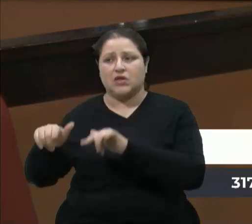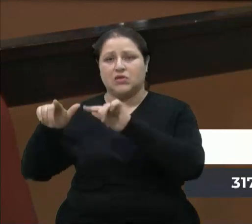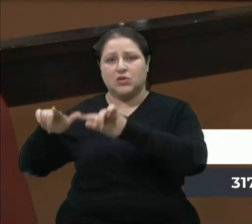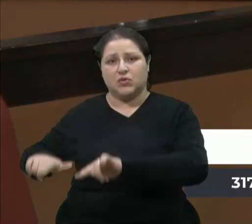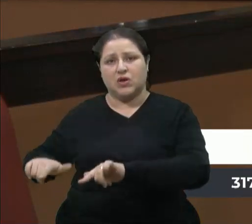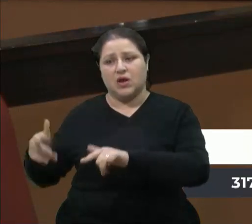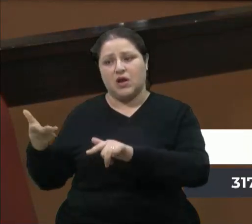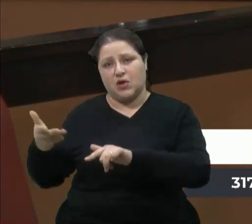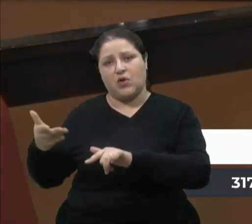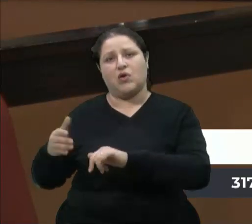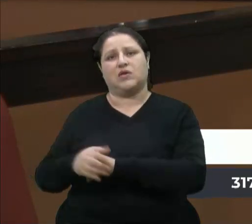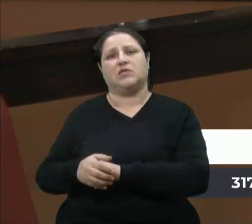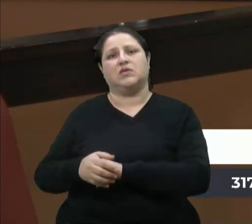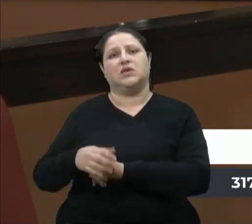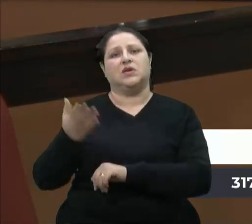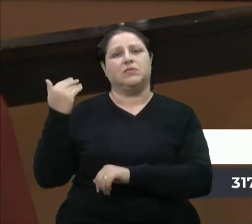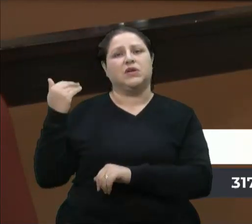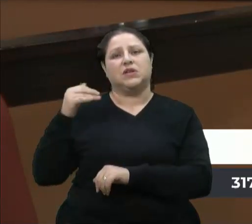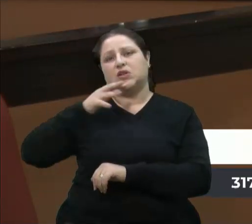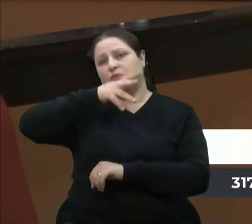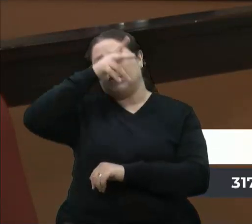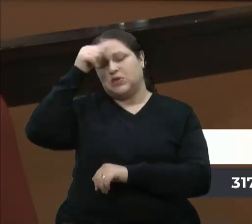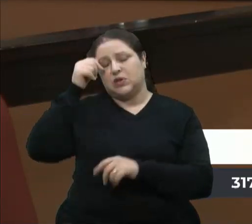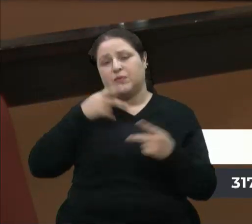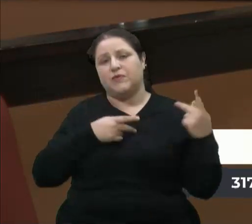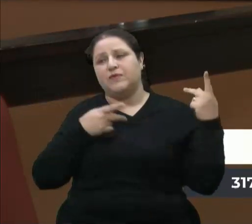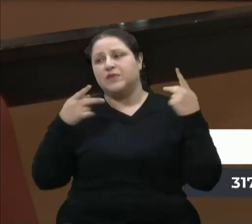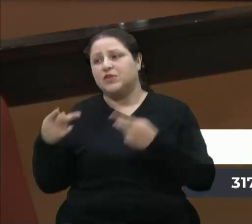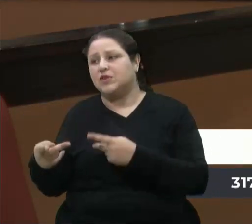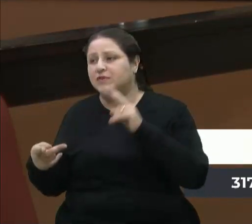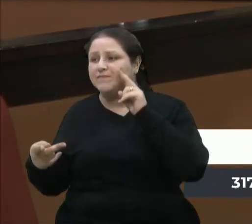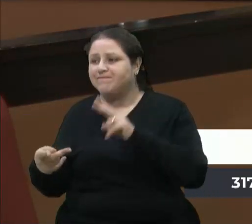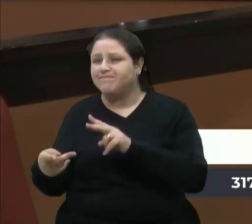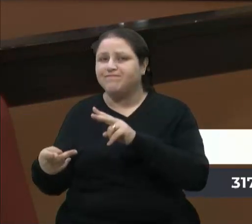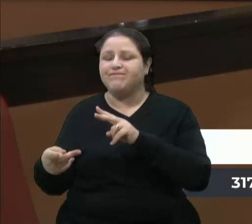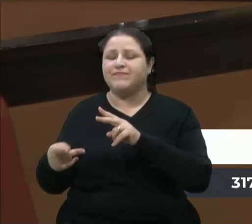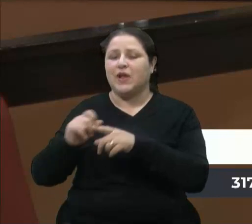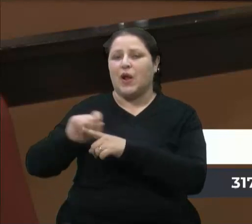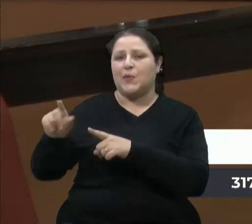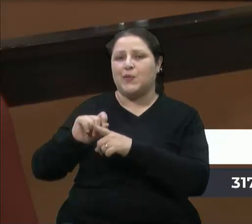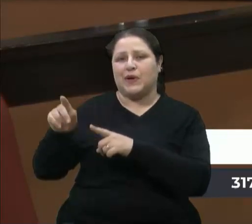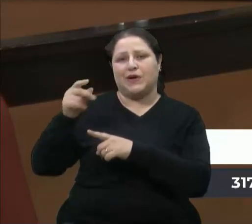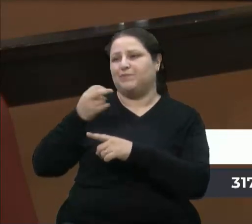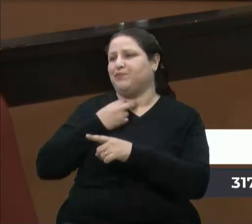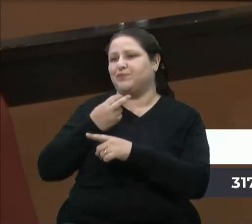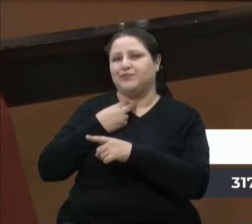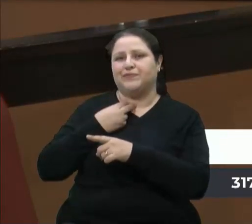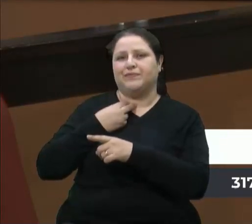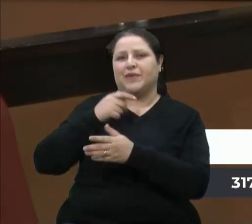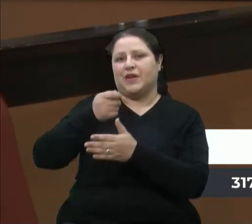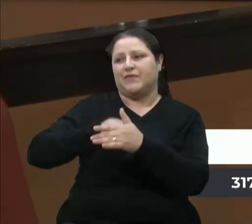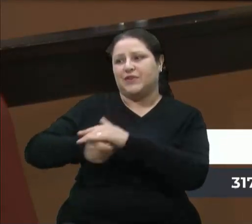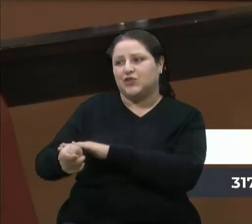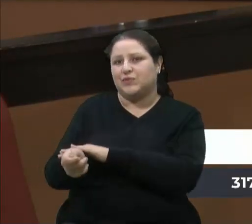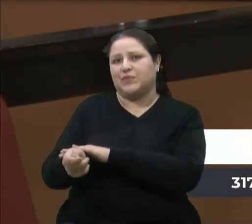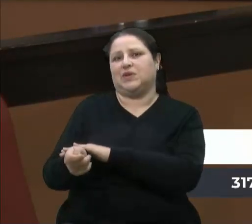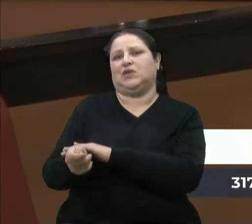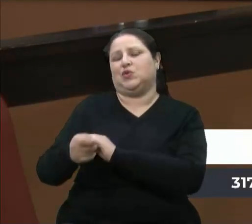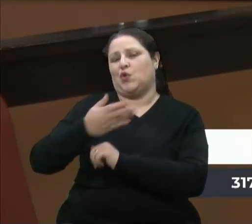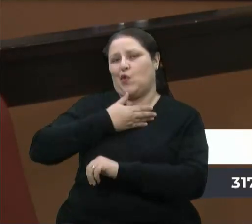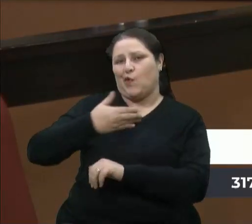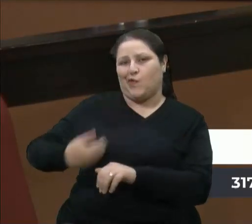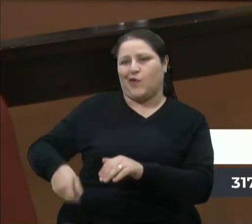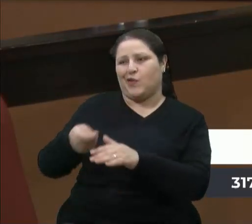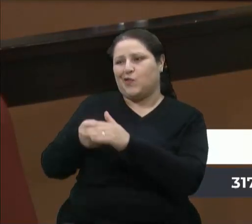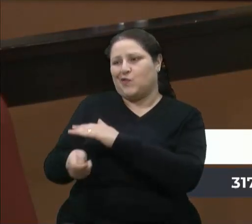agora. Quando o município foi ver, alugar não era possível, fazer um investimento público em cima